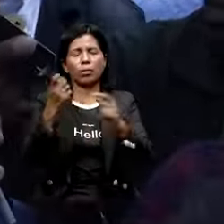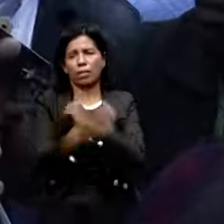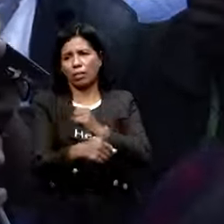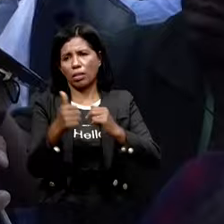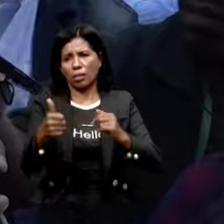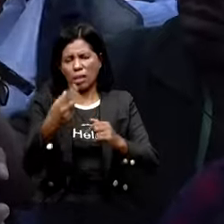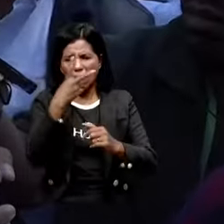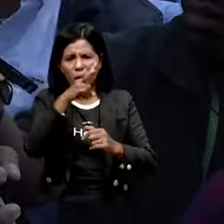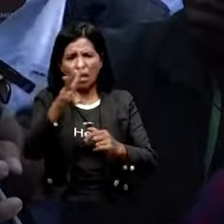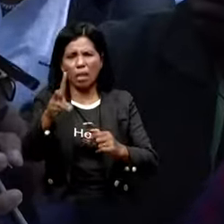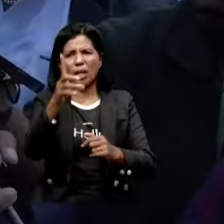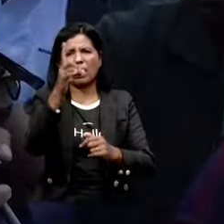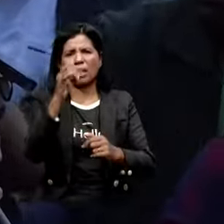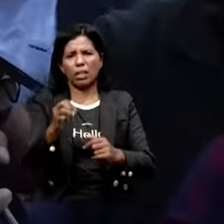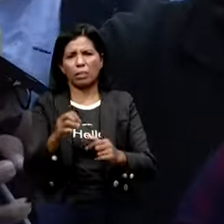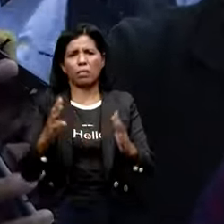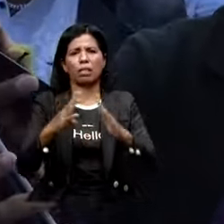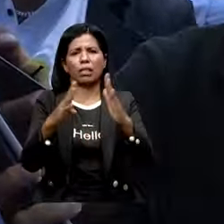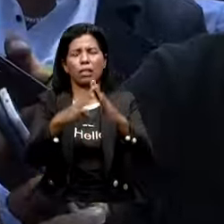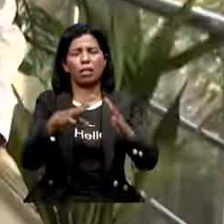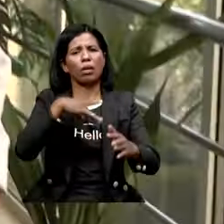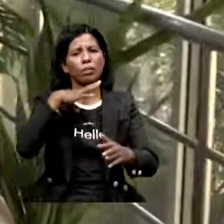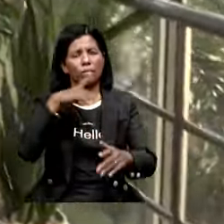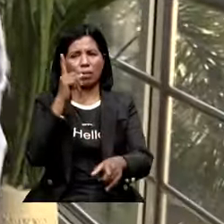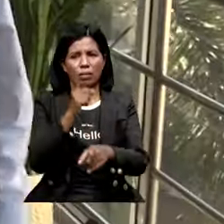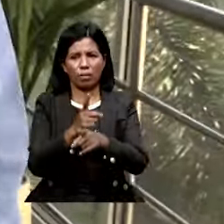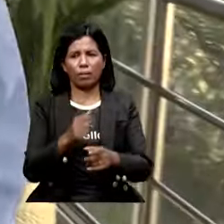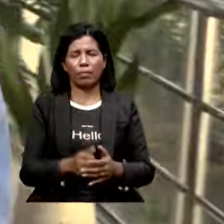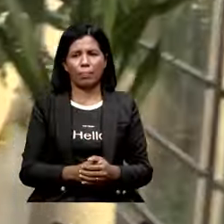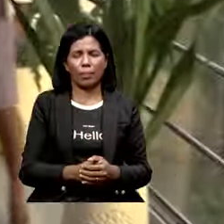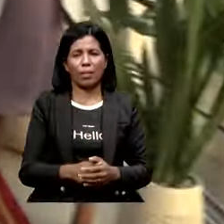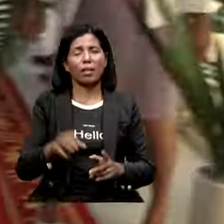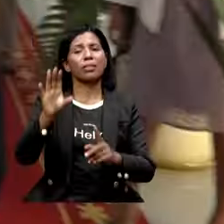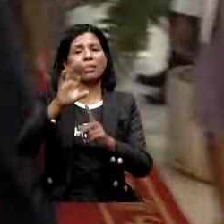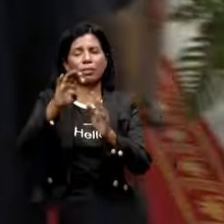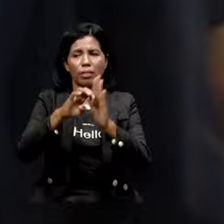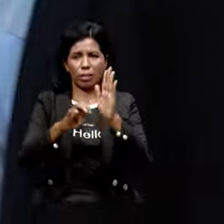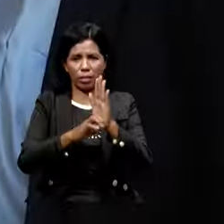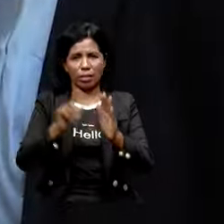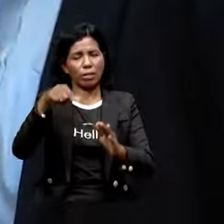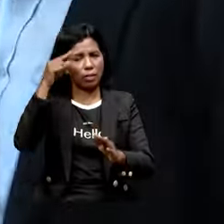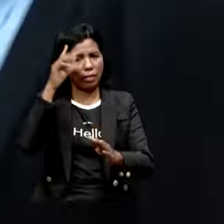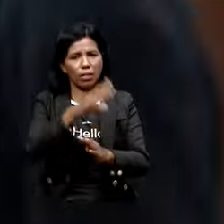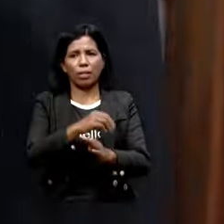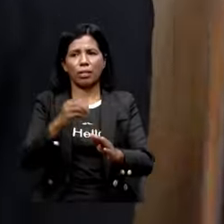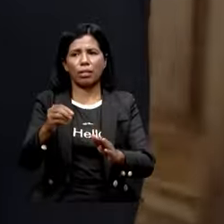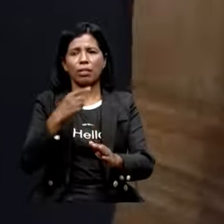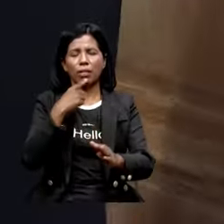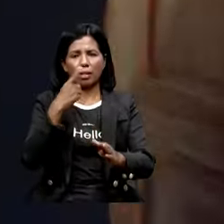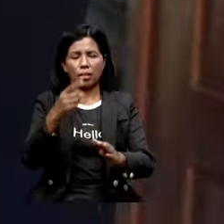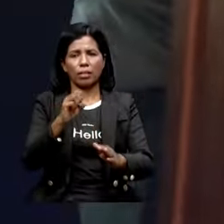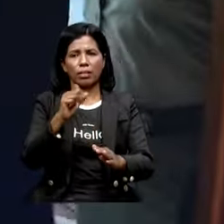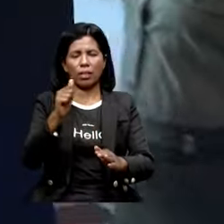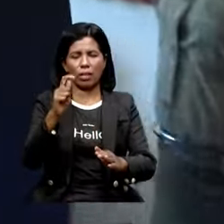areba, ai. Dile só a cidade, ele é uma fora, não sei nem. Sef Estado no Sef Governo de Mons lamenta a reação equipa se atou